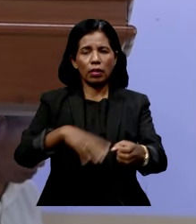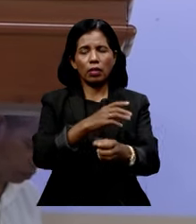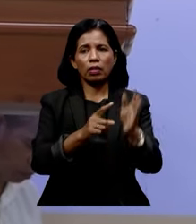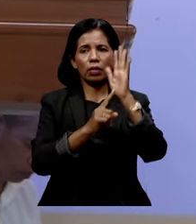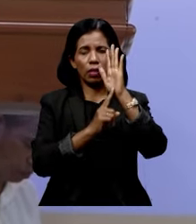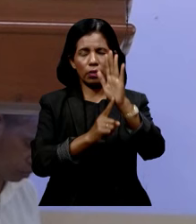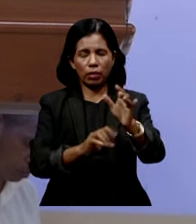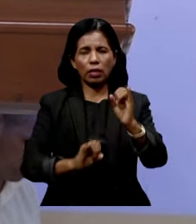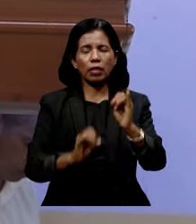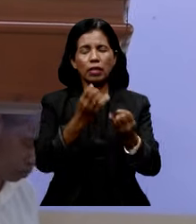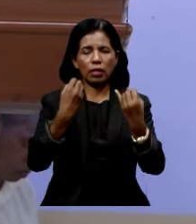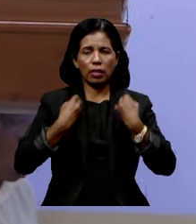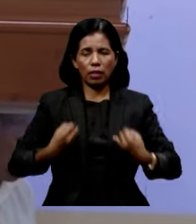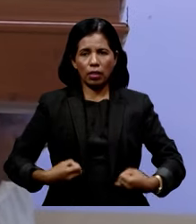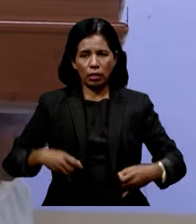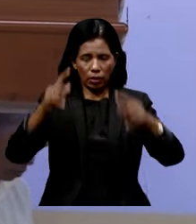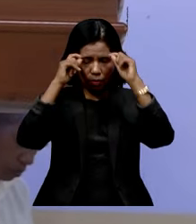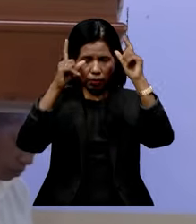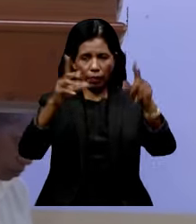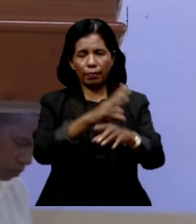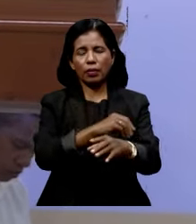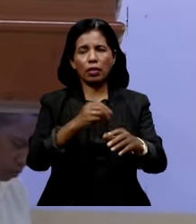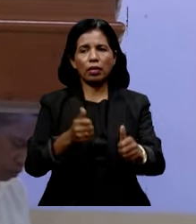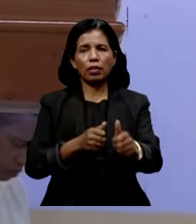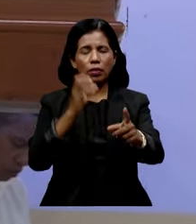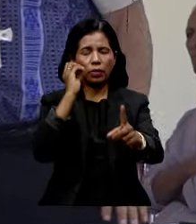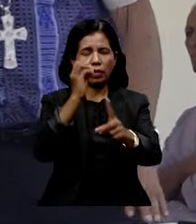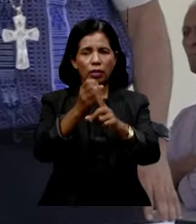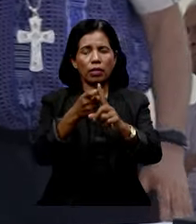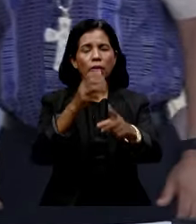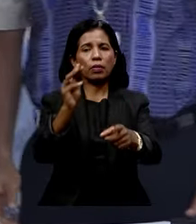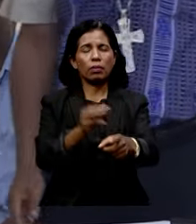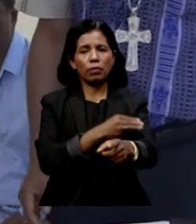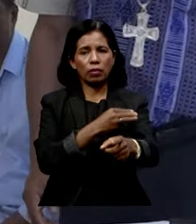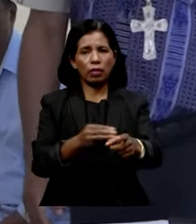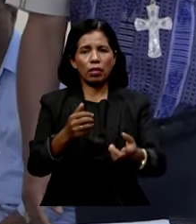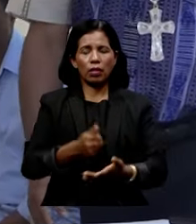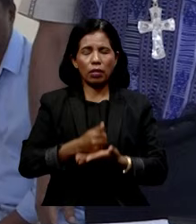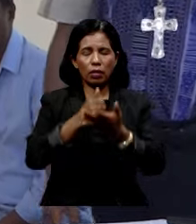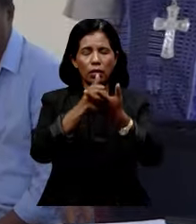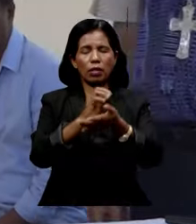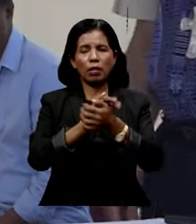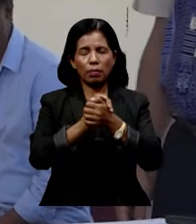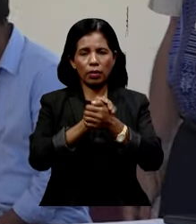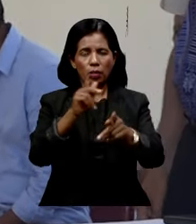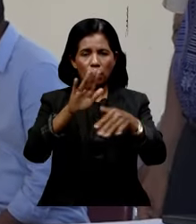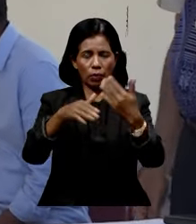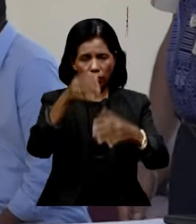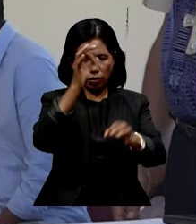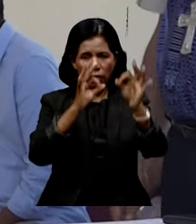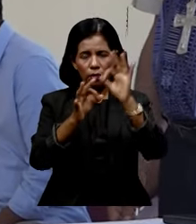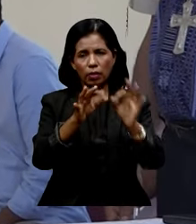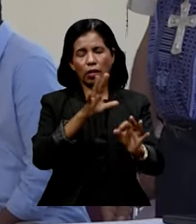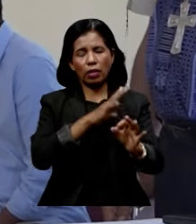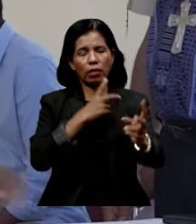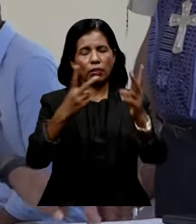atura identidade timoruanian. Tuir Francere Suni, objetivo si música ne, a tua tulum o de Hamet em Sarani Sirenefier, o de rein